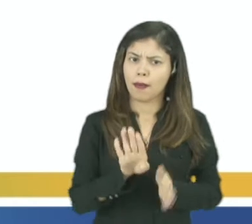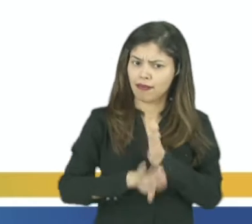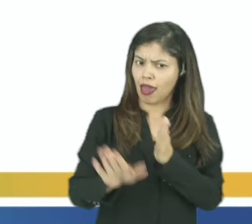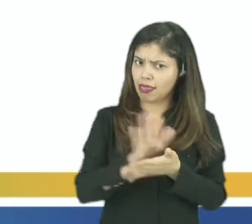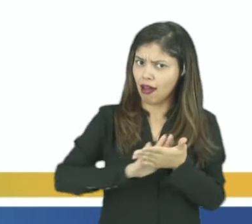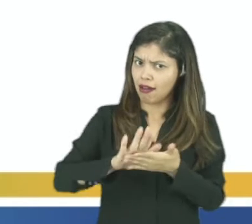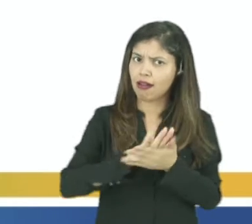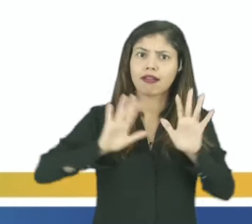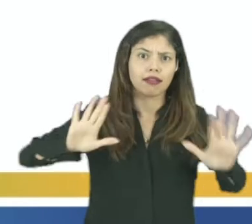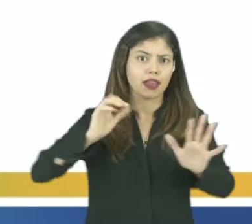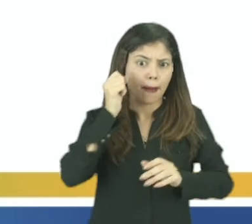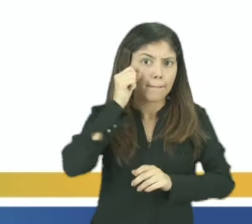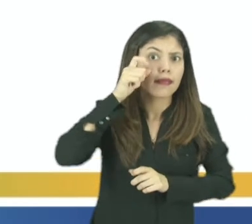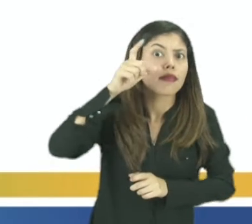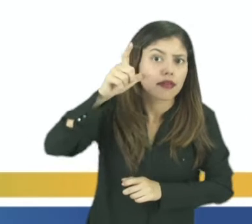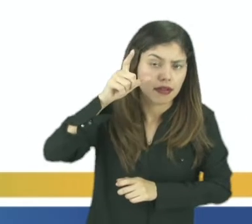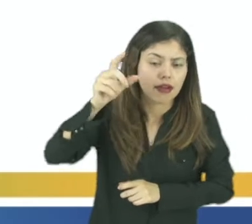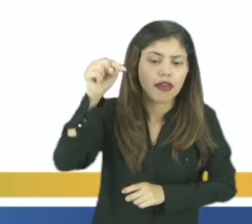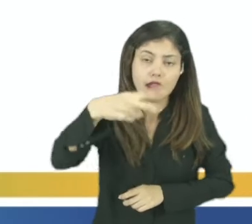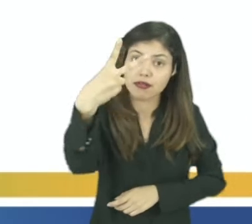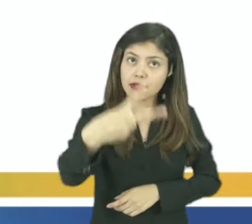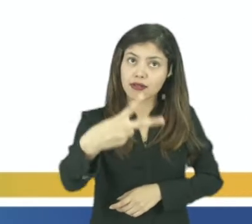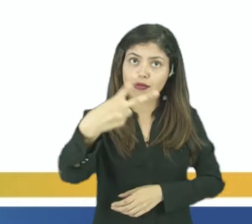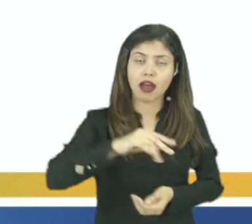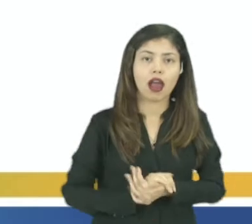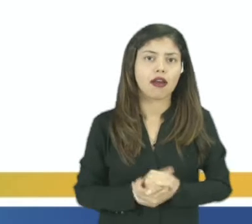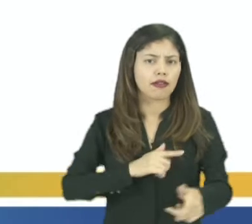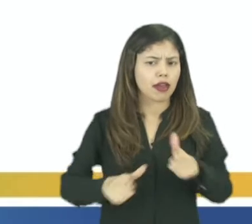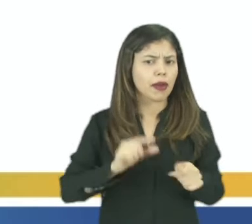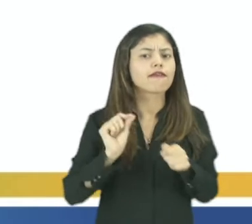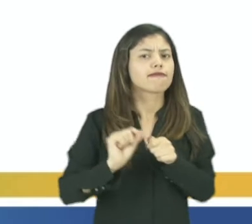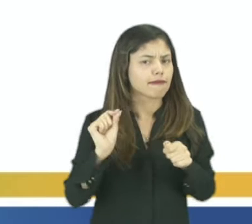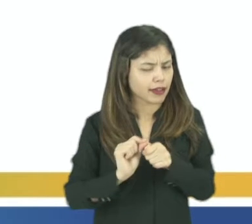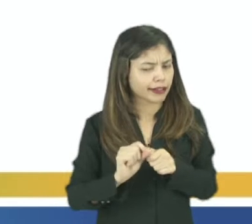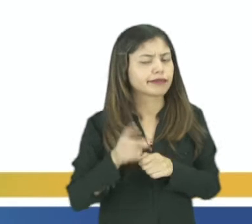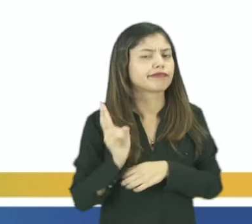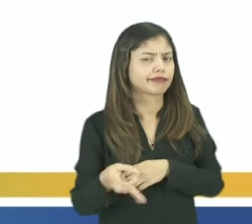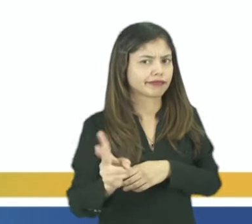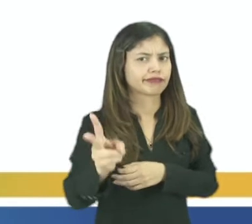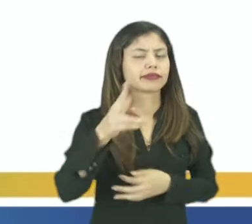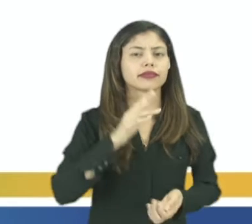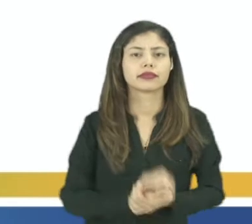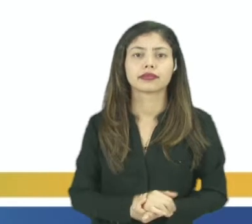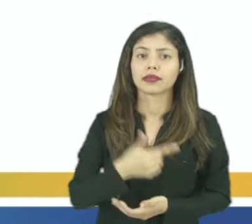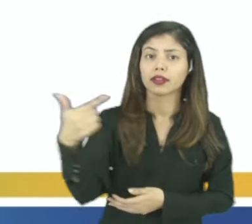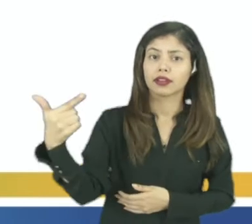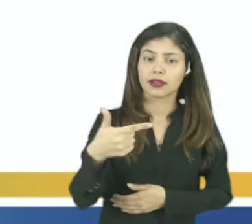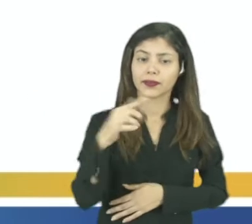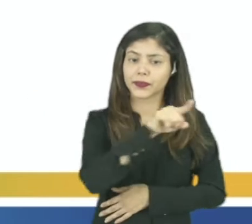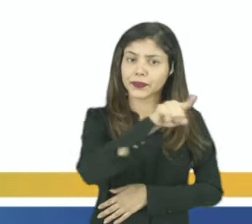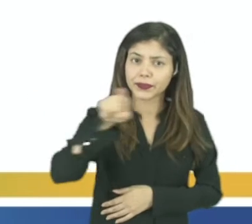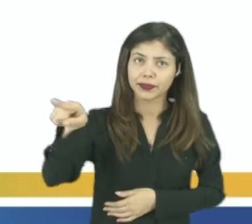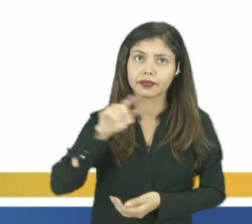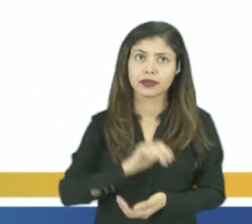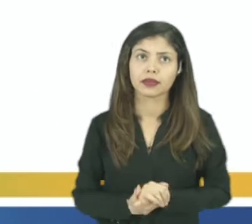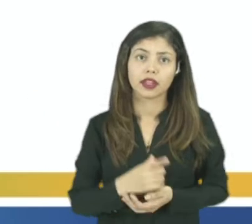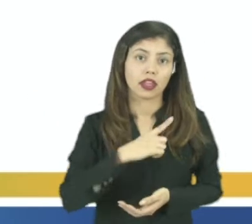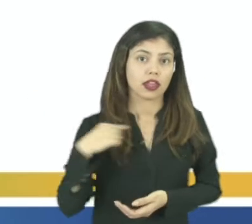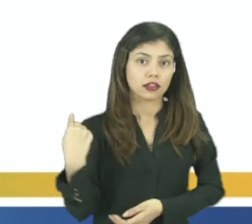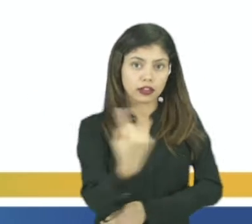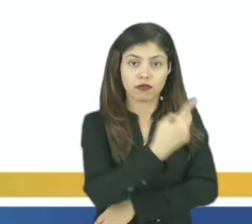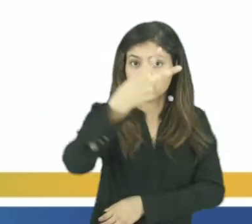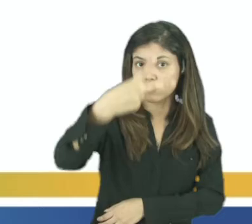ela. Observe bem só na segunda coluna o trabalho que vem sendo realizado. Agora, vamos para a segunda linha. Nós temos o